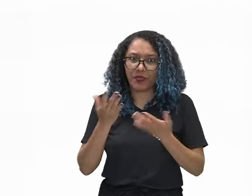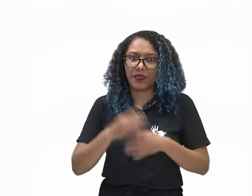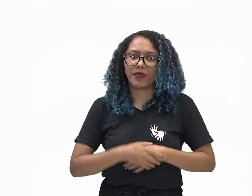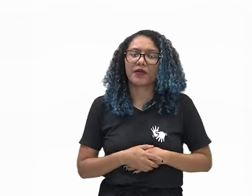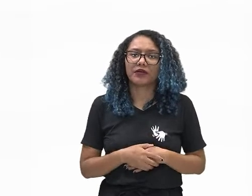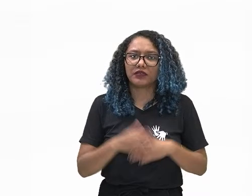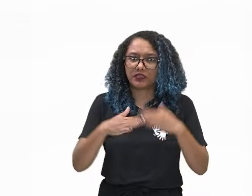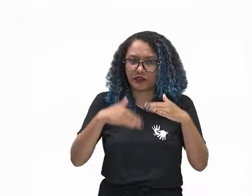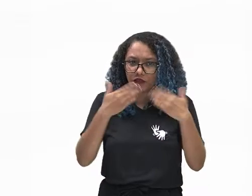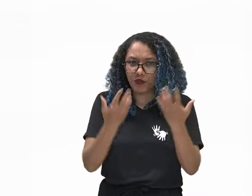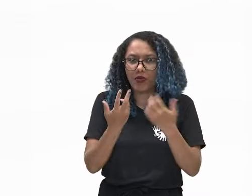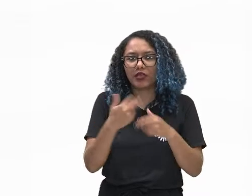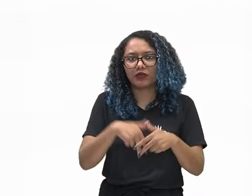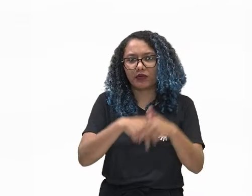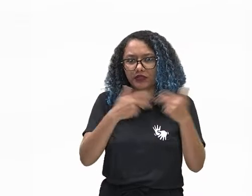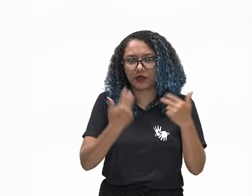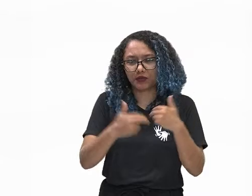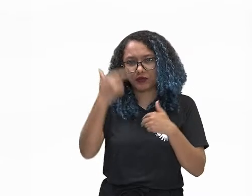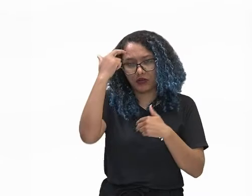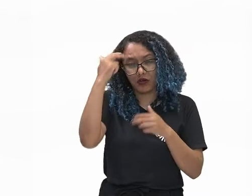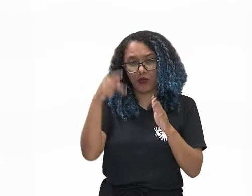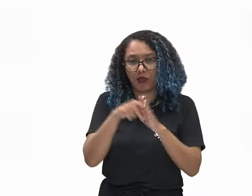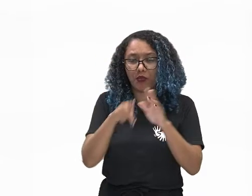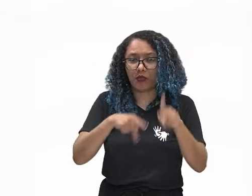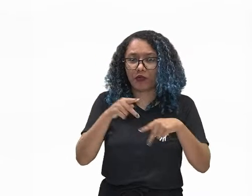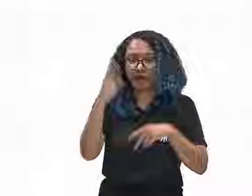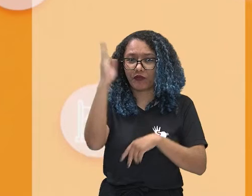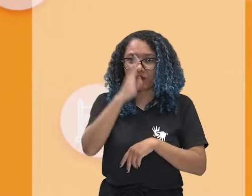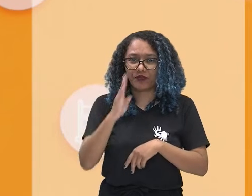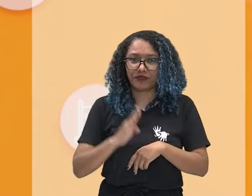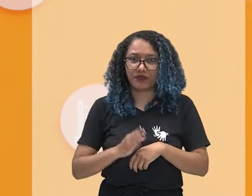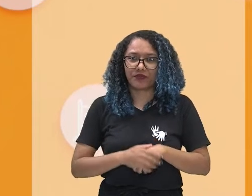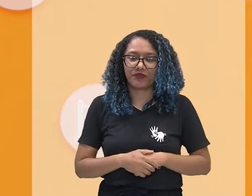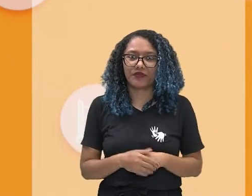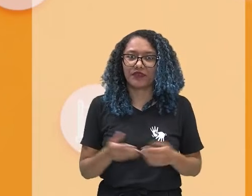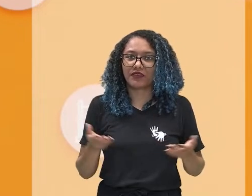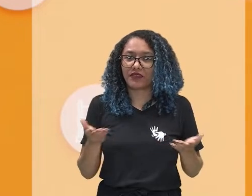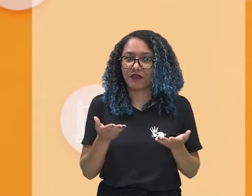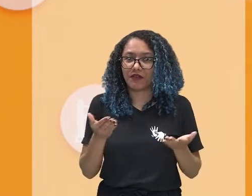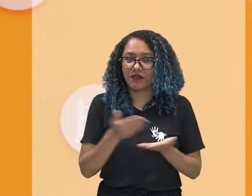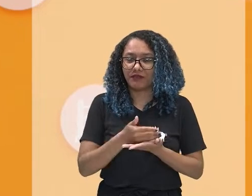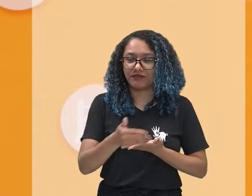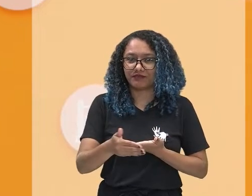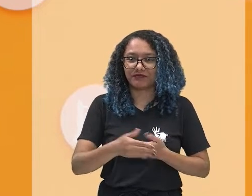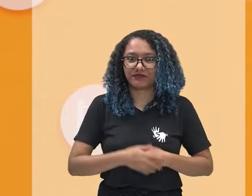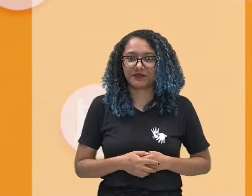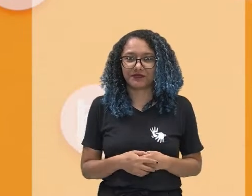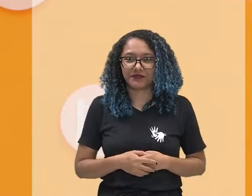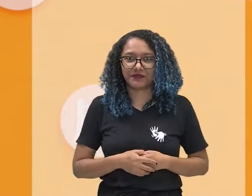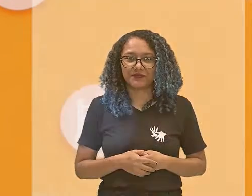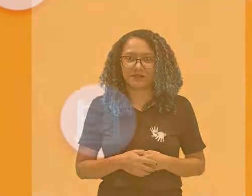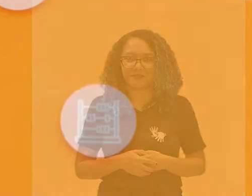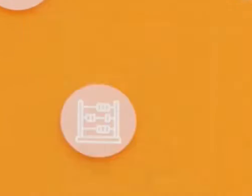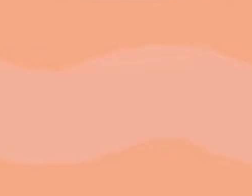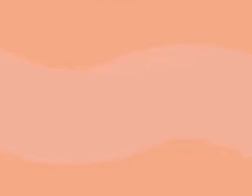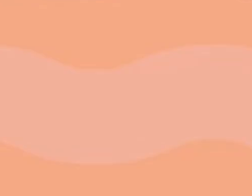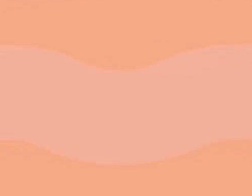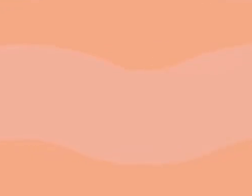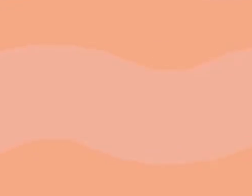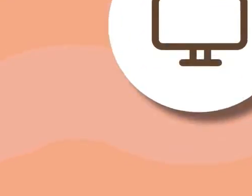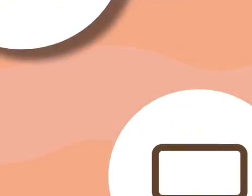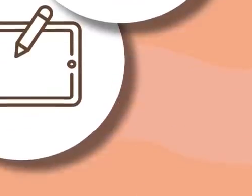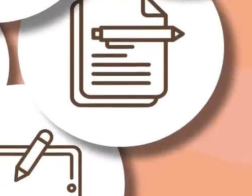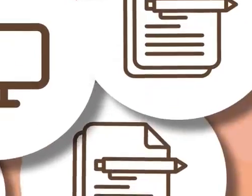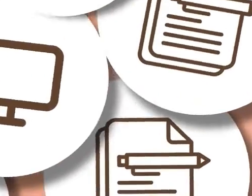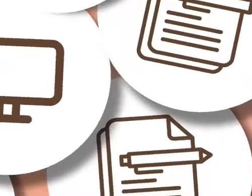detalhamento, formação étnica cultural do povo brasileiro. Então, neste momento, vamos dar início à nossa aula.